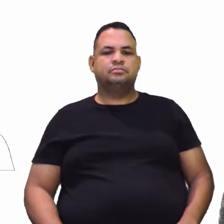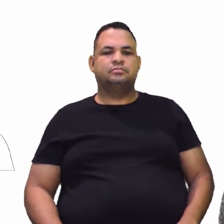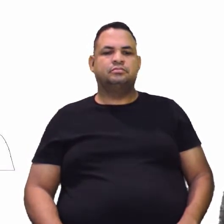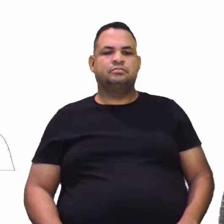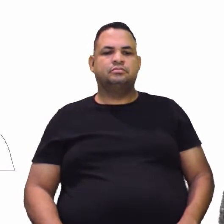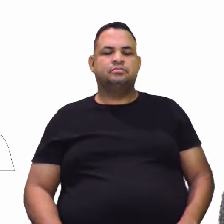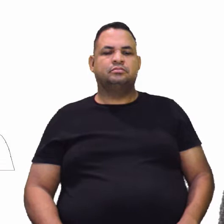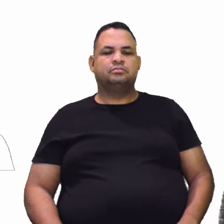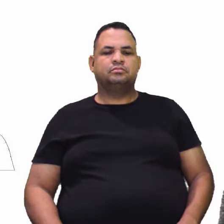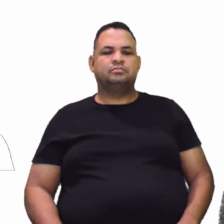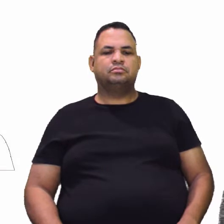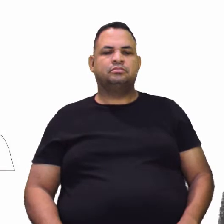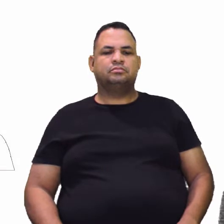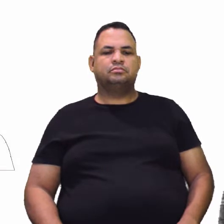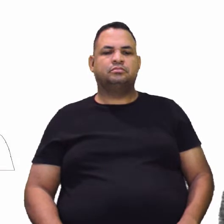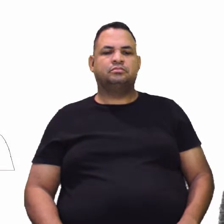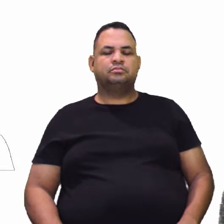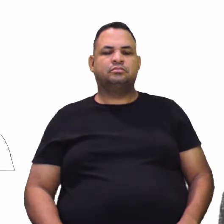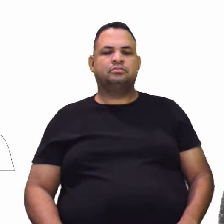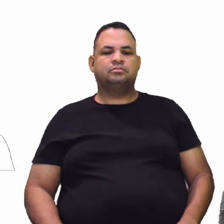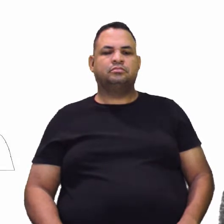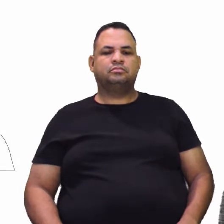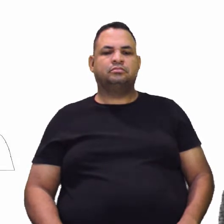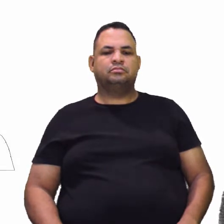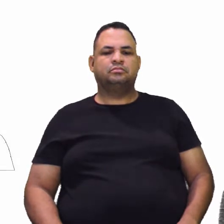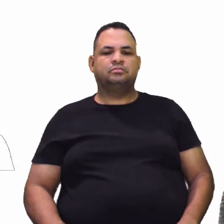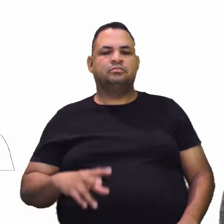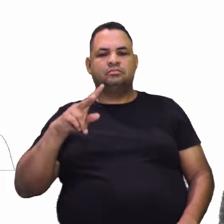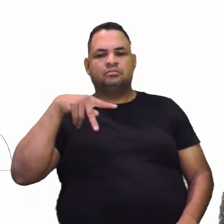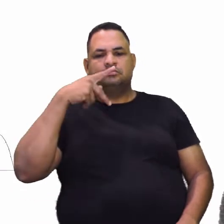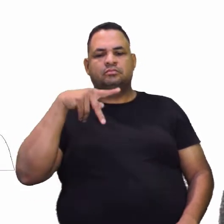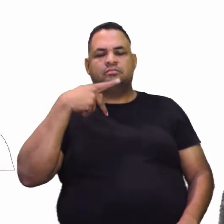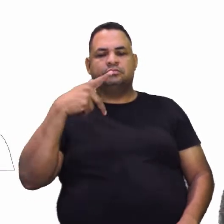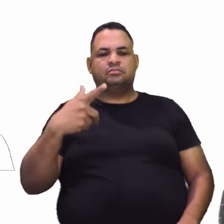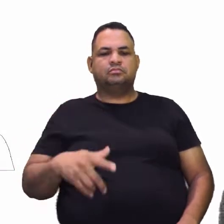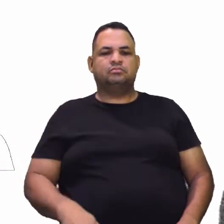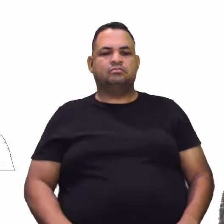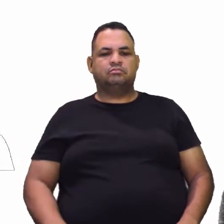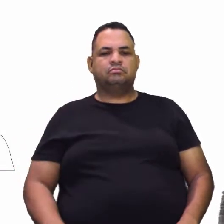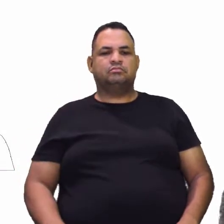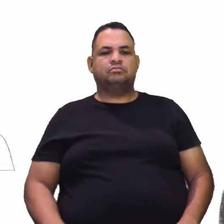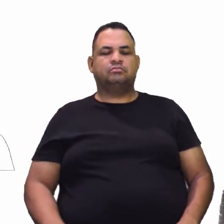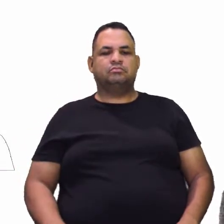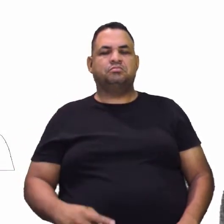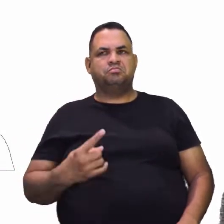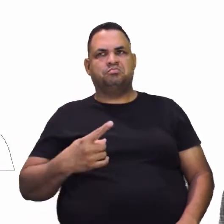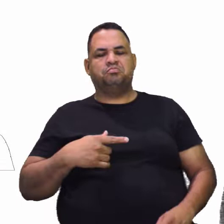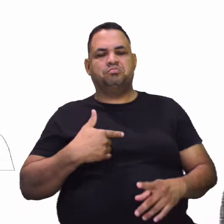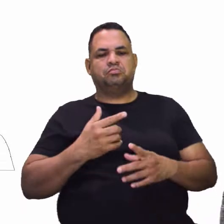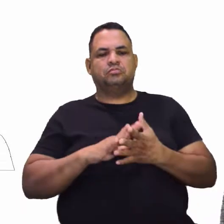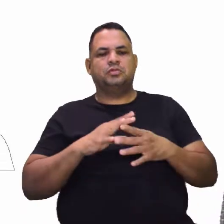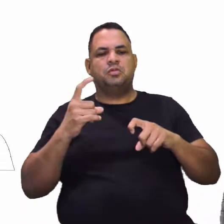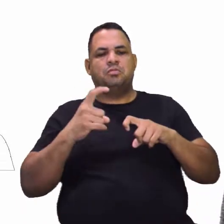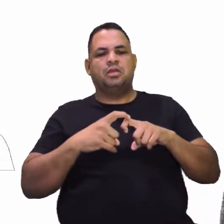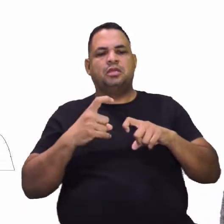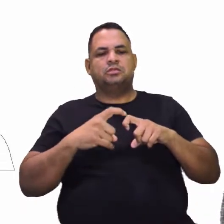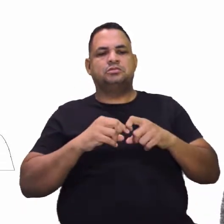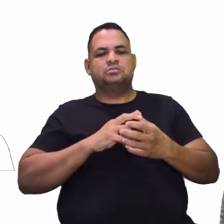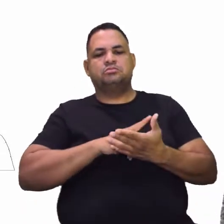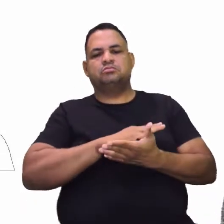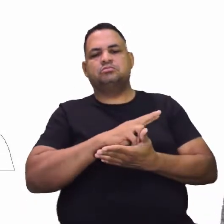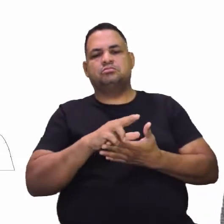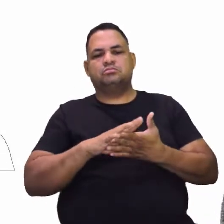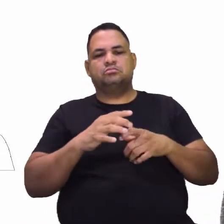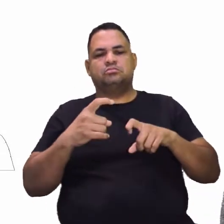Próxima, doctors, já tá no plural. Então está se referindo a mais de uma pessoa, que são os médicos, tá?